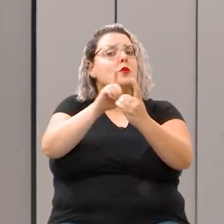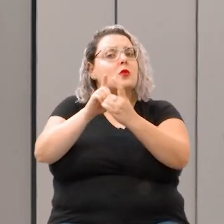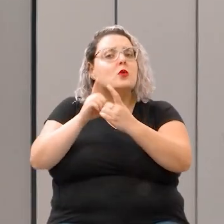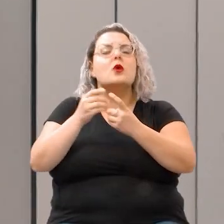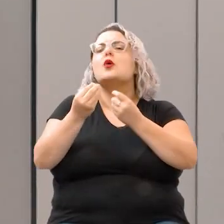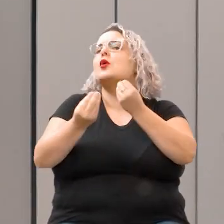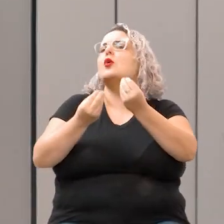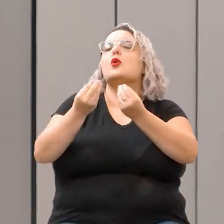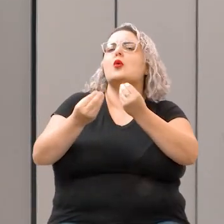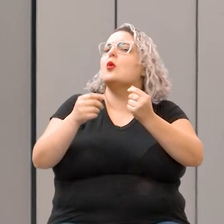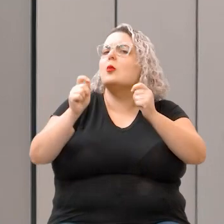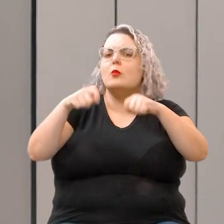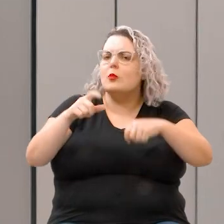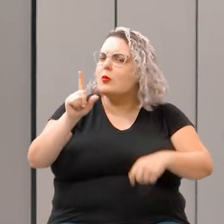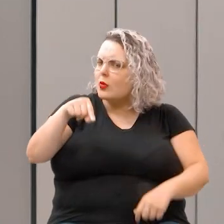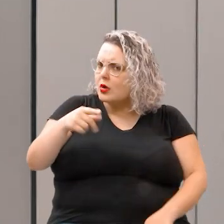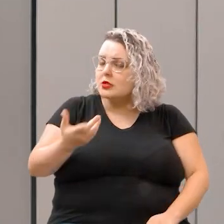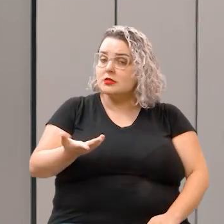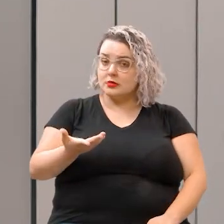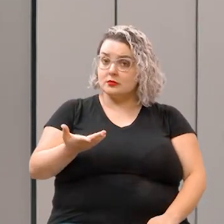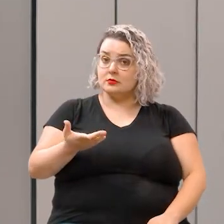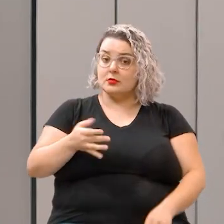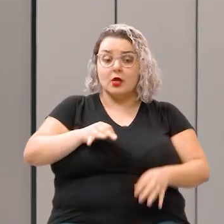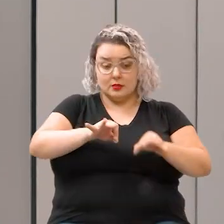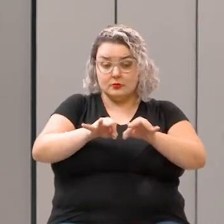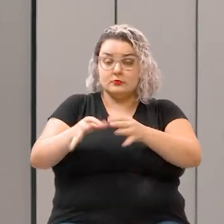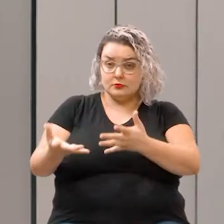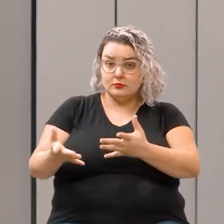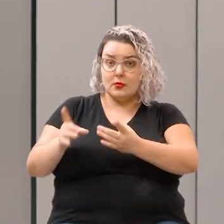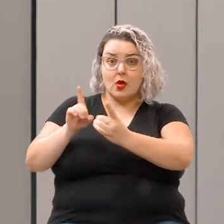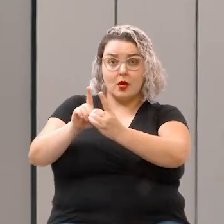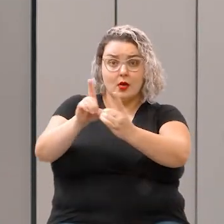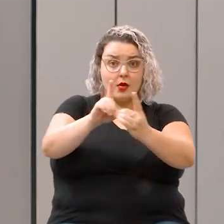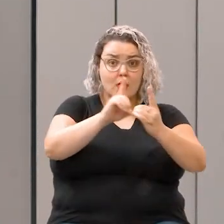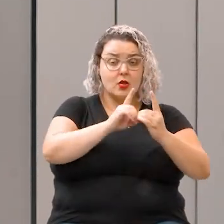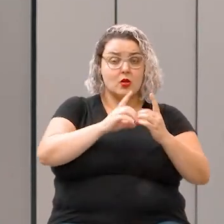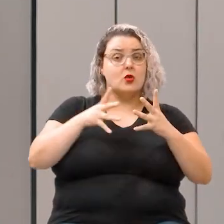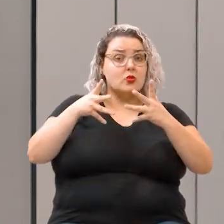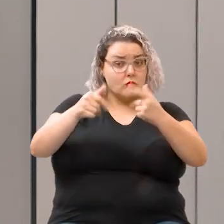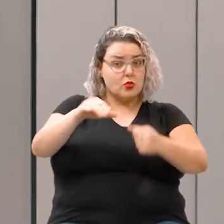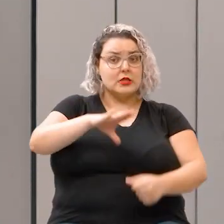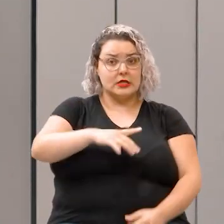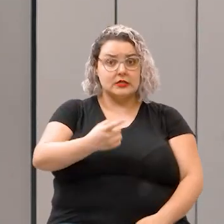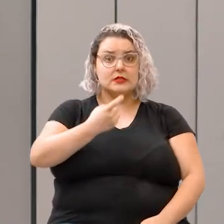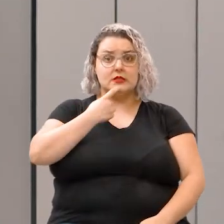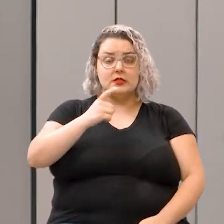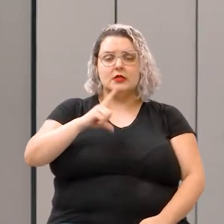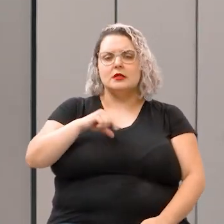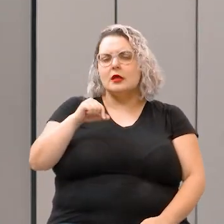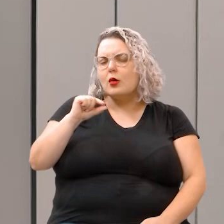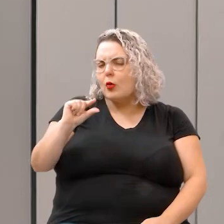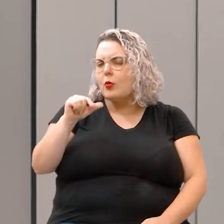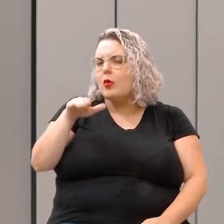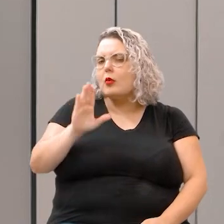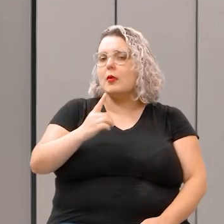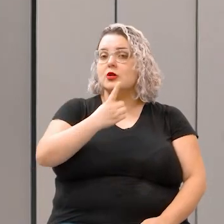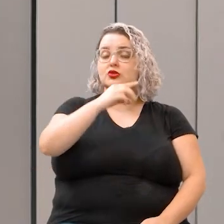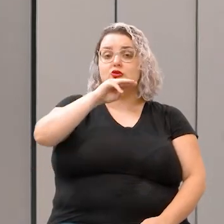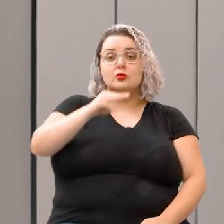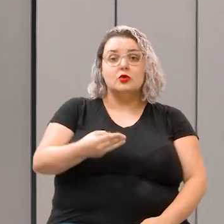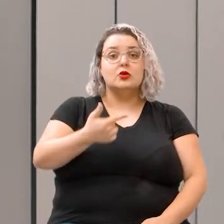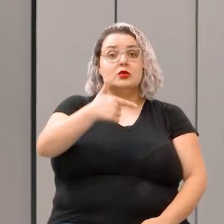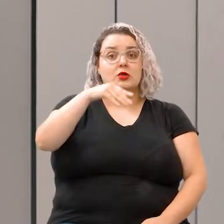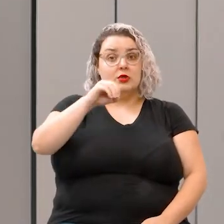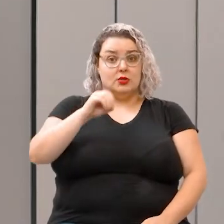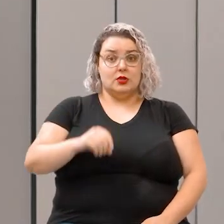e como é possível que, com esse quadro, atender a demanda da cidade, que hoje conta com um pouco mais de 1.200.000